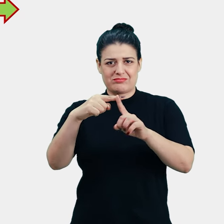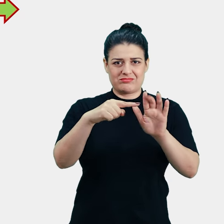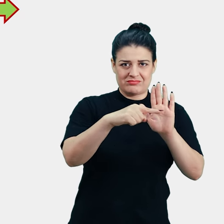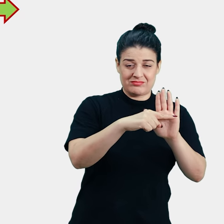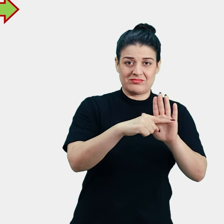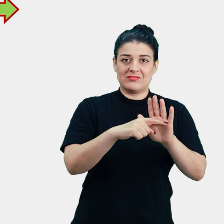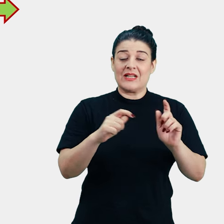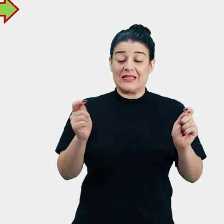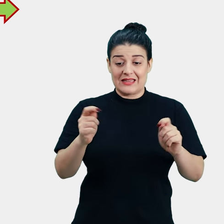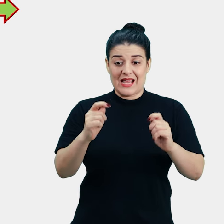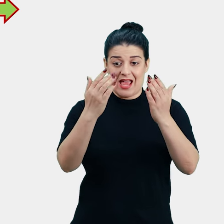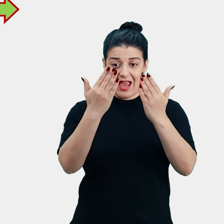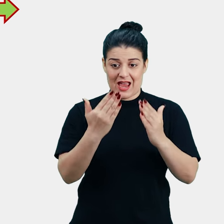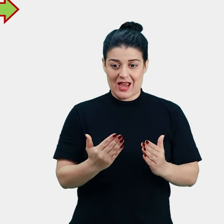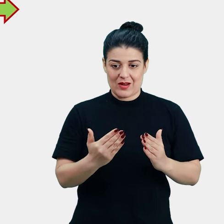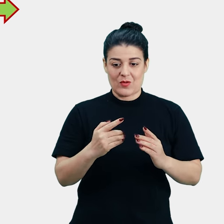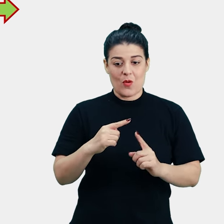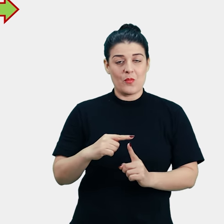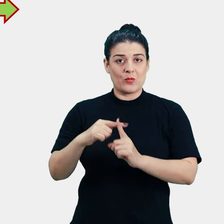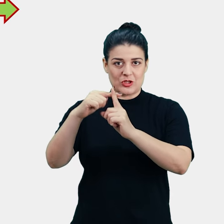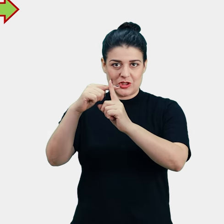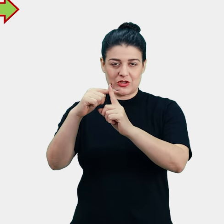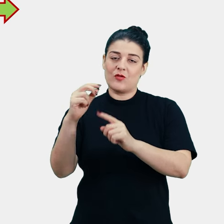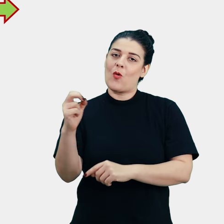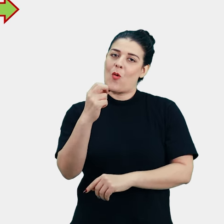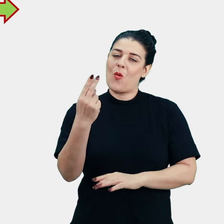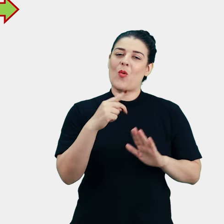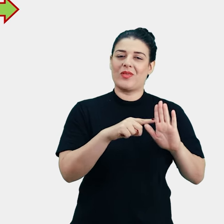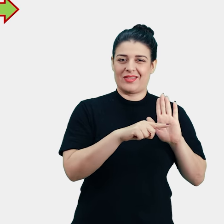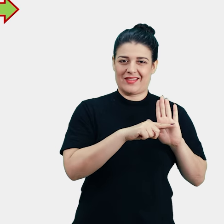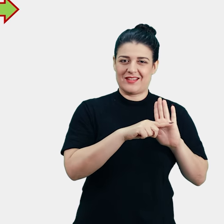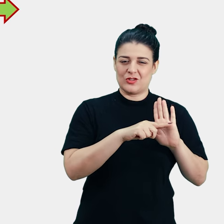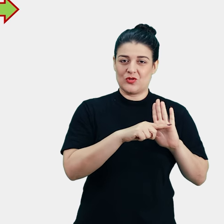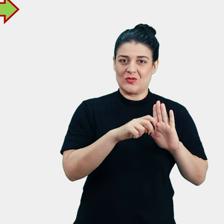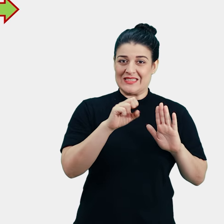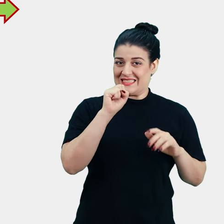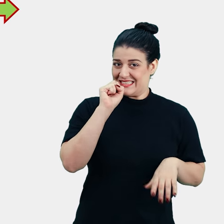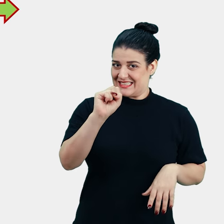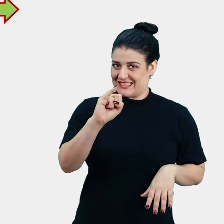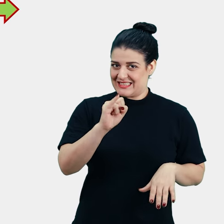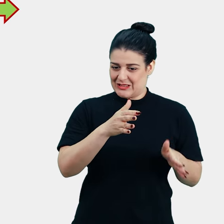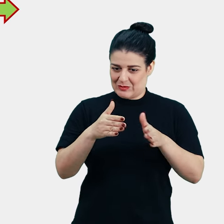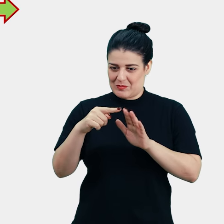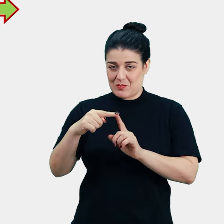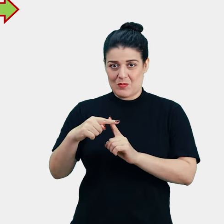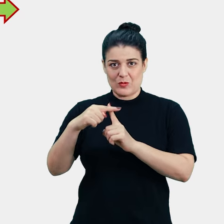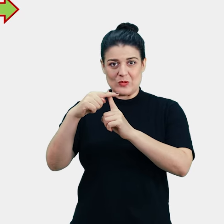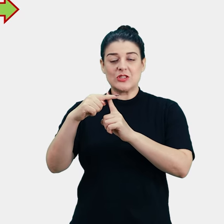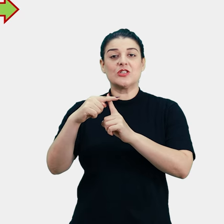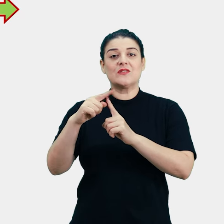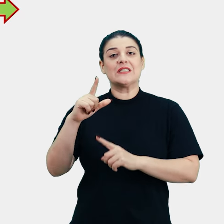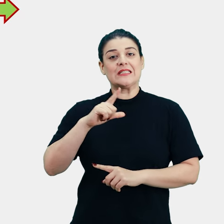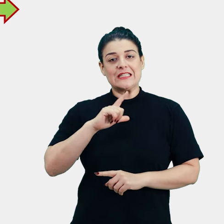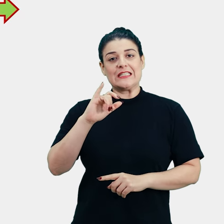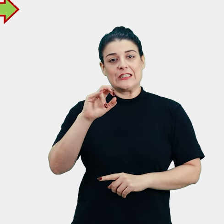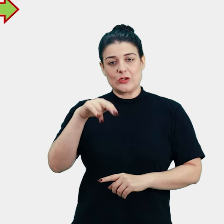você pode fazer essas análises em modo positivo, em modo negativo. Se você faz em modo positivo, você tem íons de